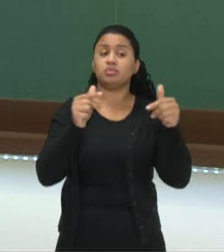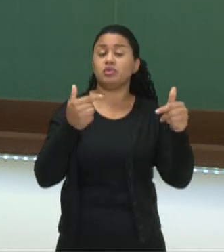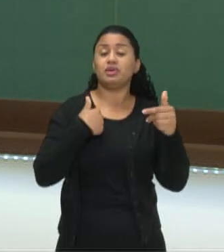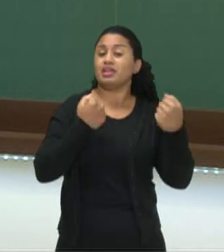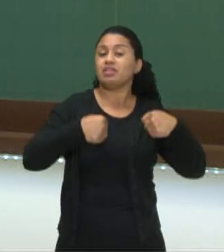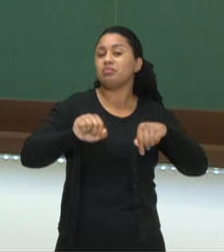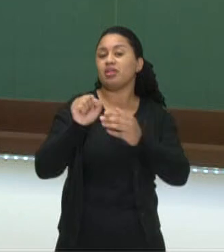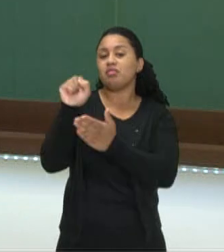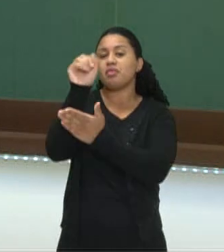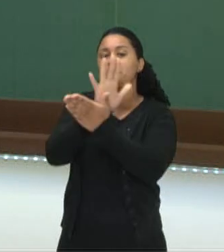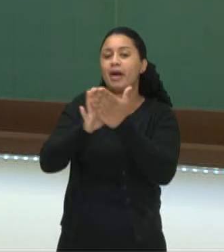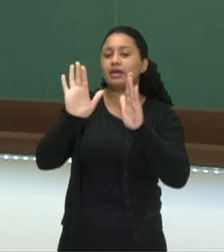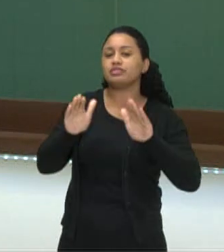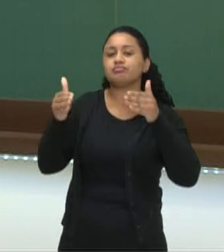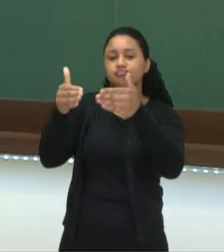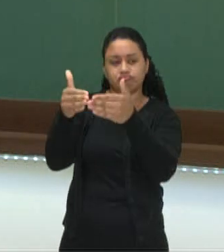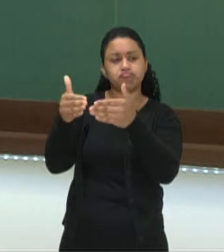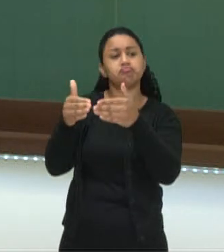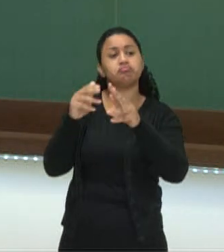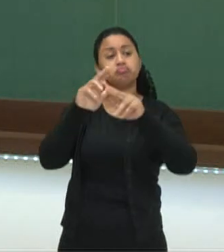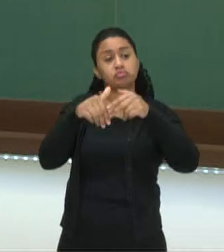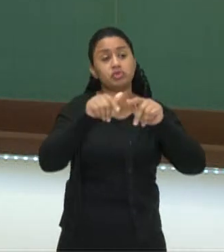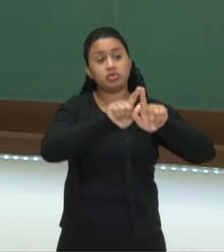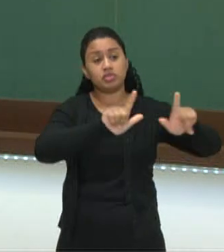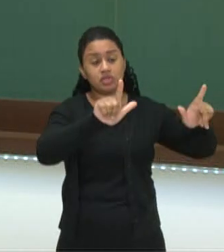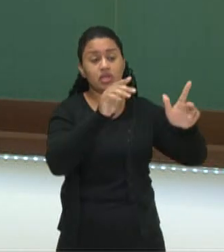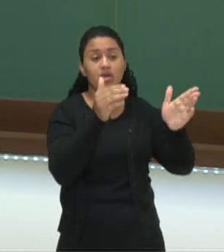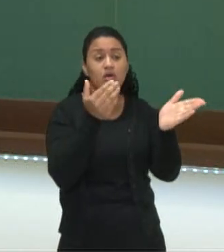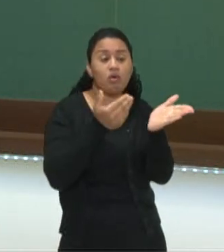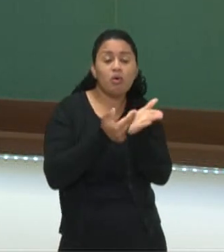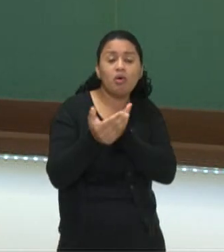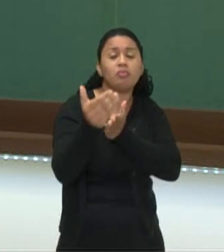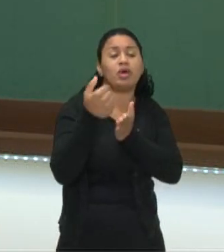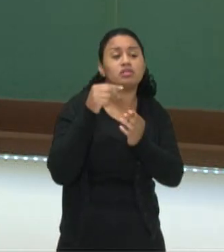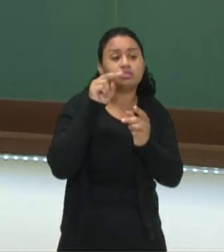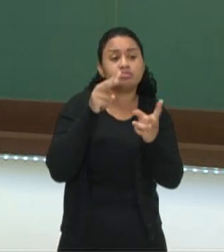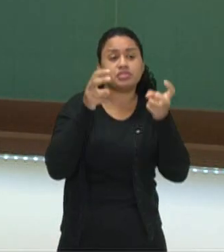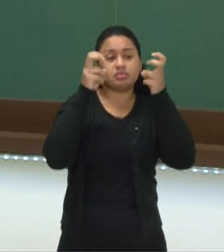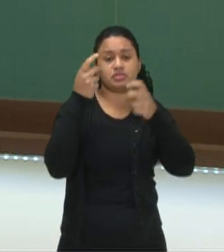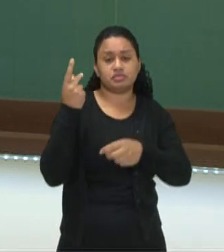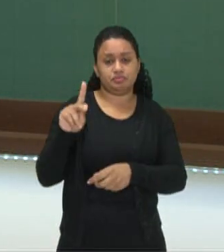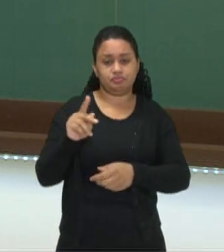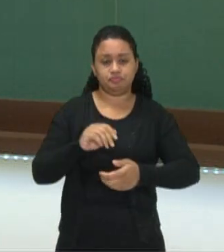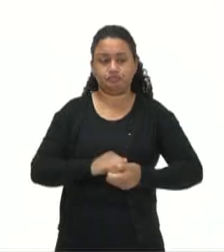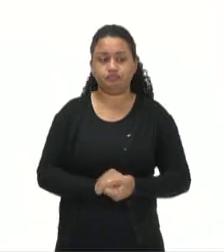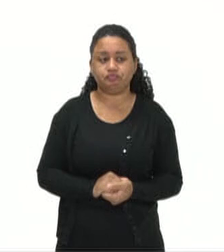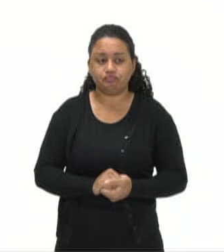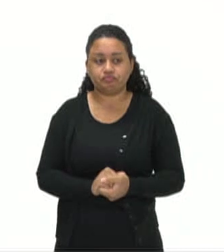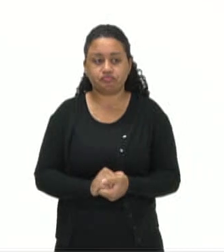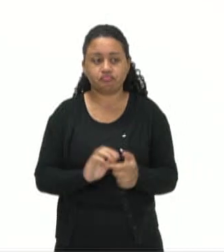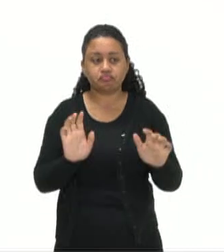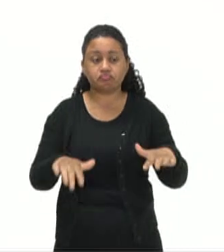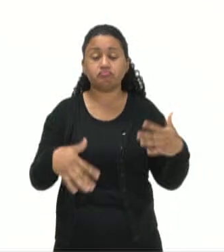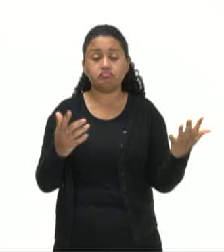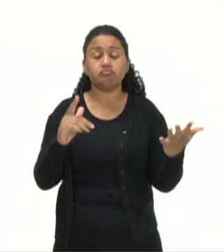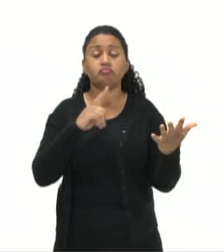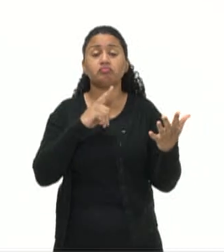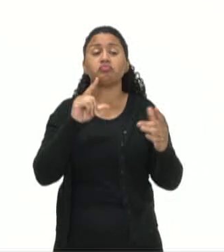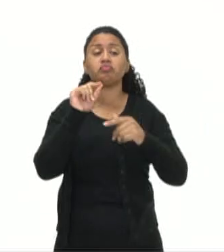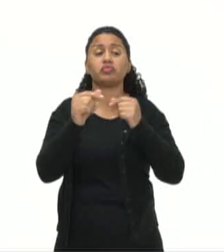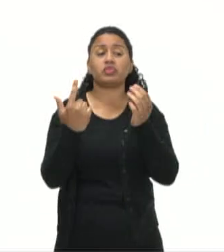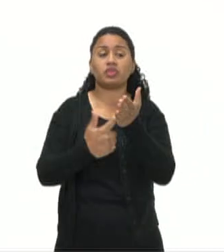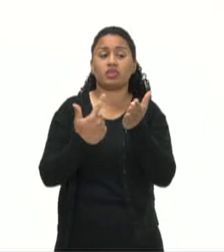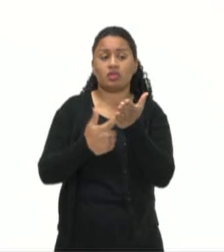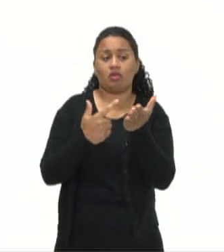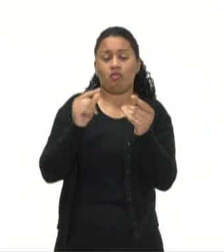o figurativo. E por isso que essa obra ela se torna um marco inicial nessa visão dele. E nós temos então, dentro do livro